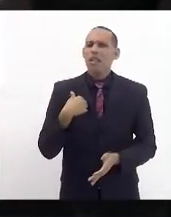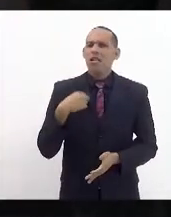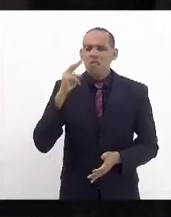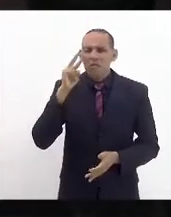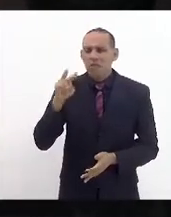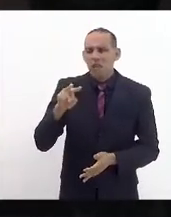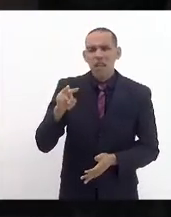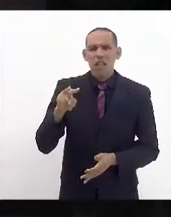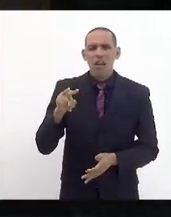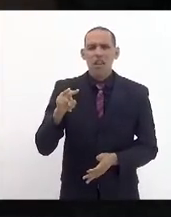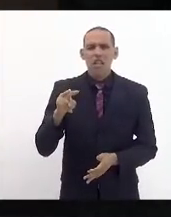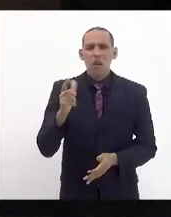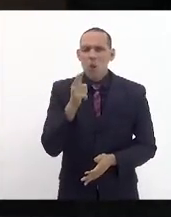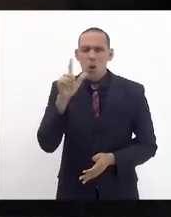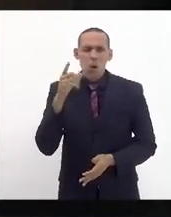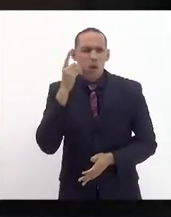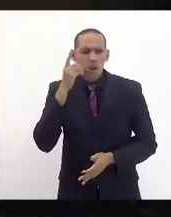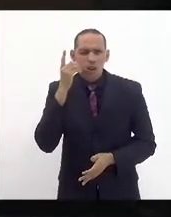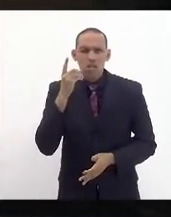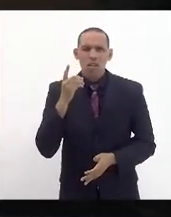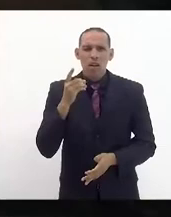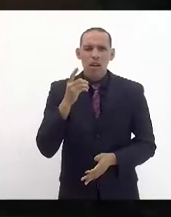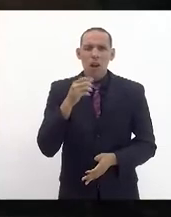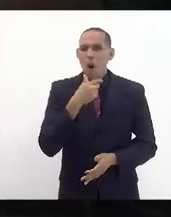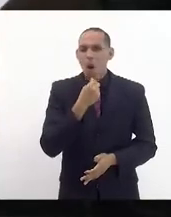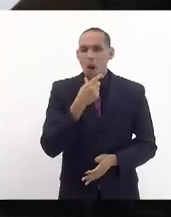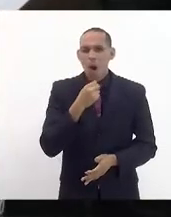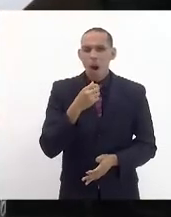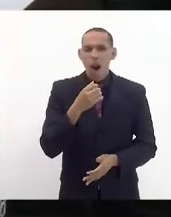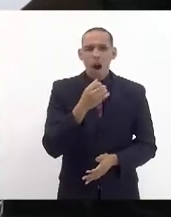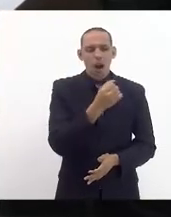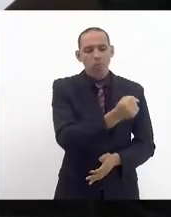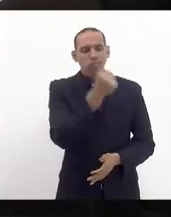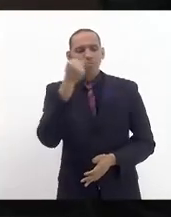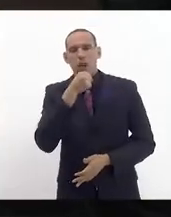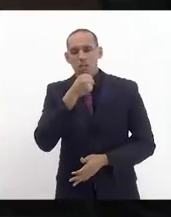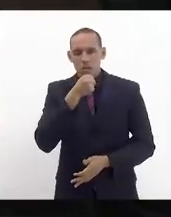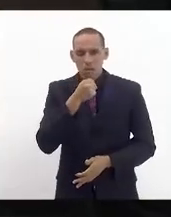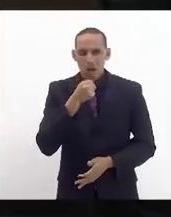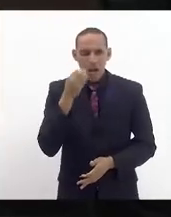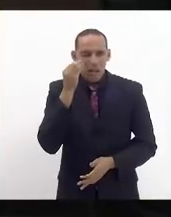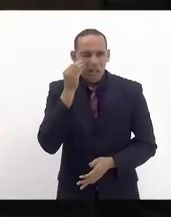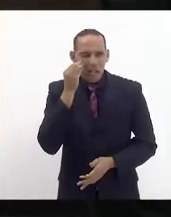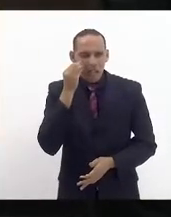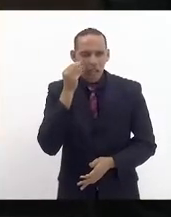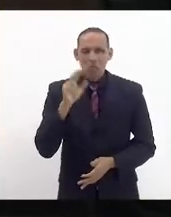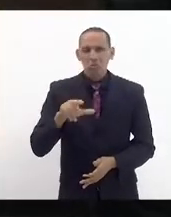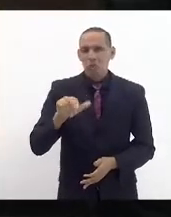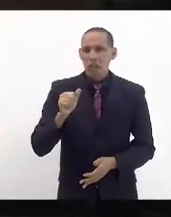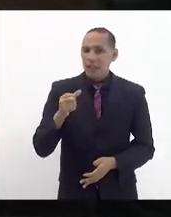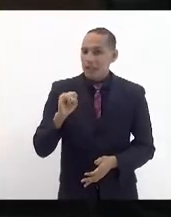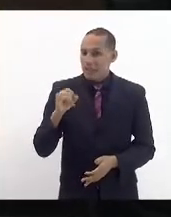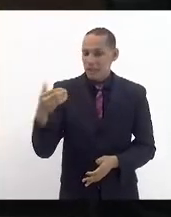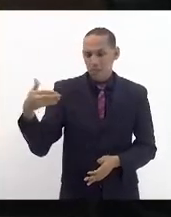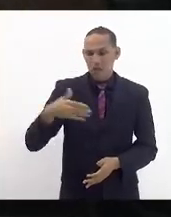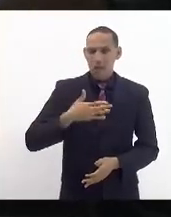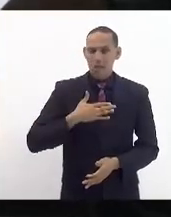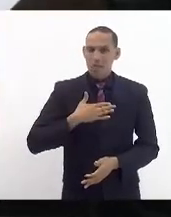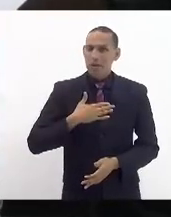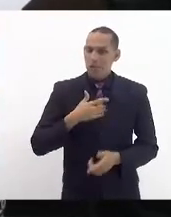nenhum deputado ter o seu microfone arrancado. Se vier arrancar o meu, vai ter